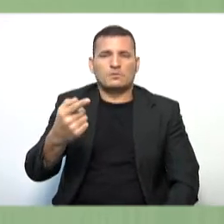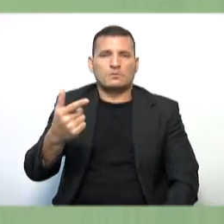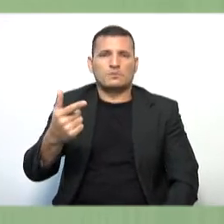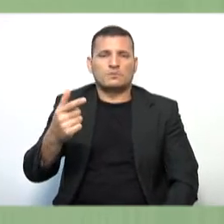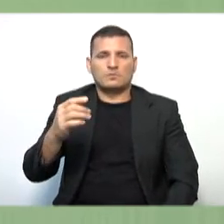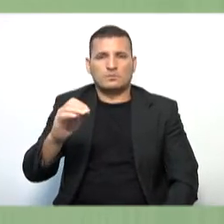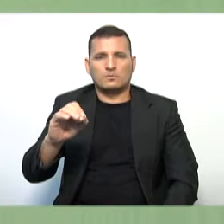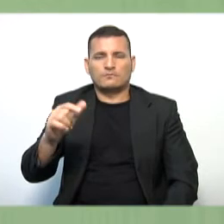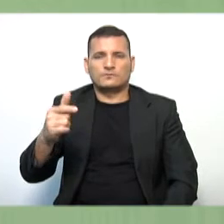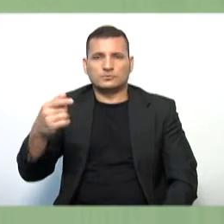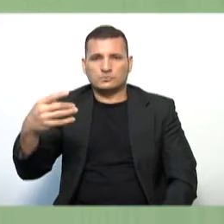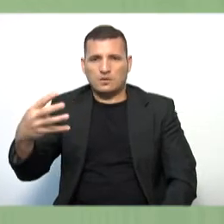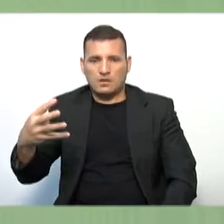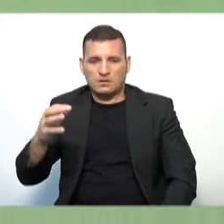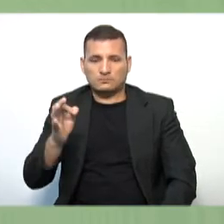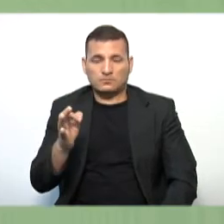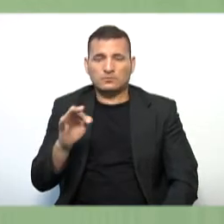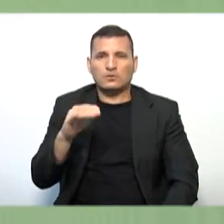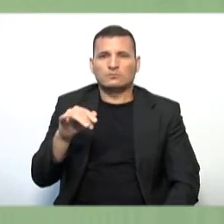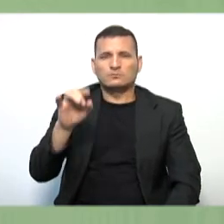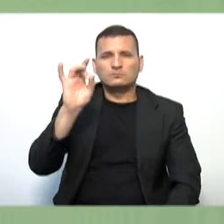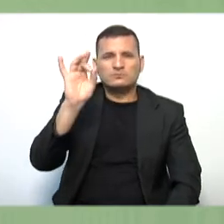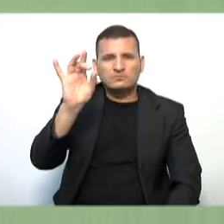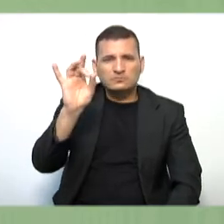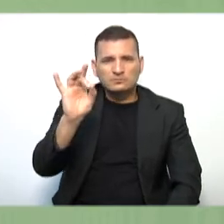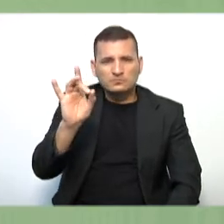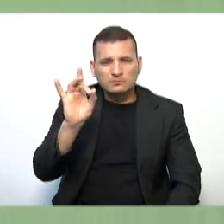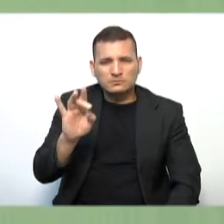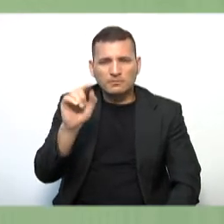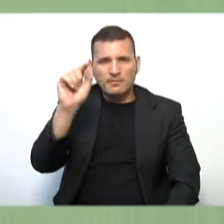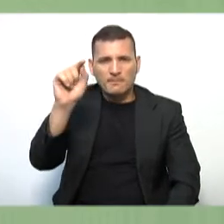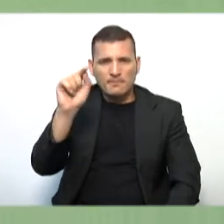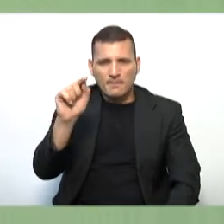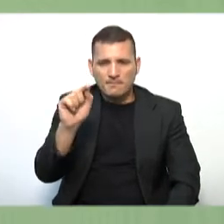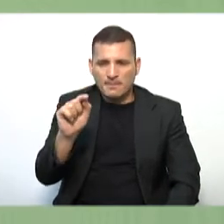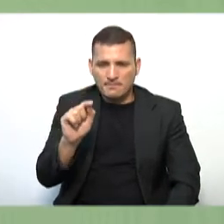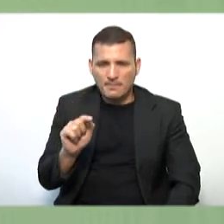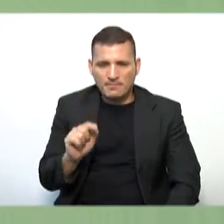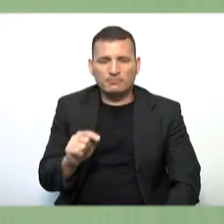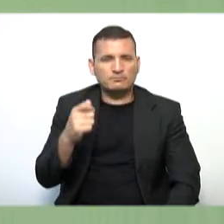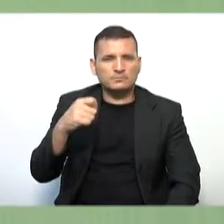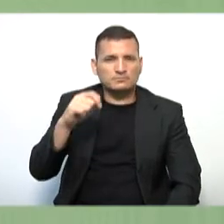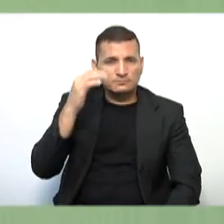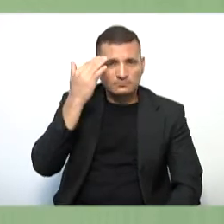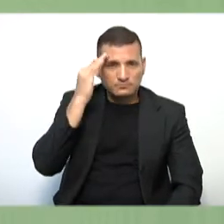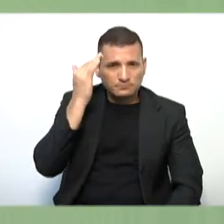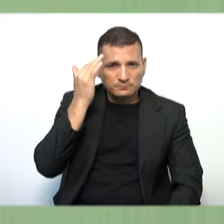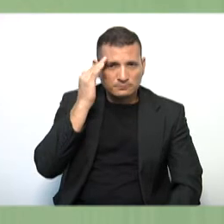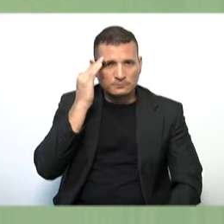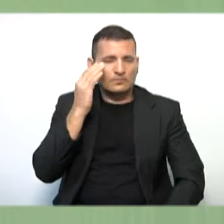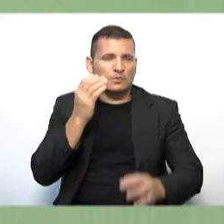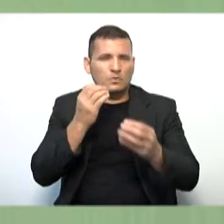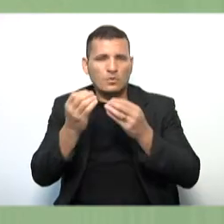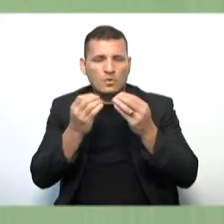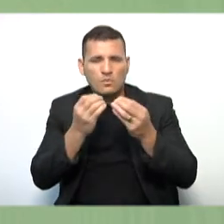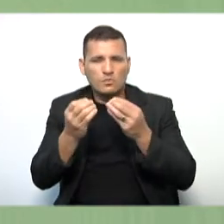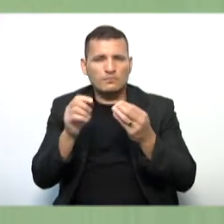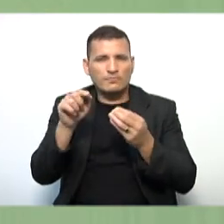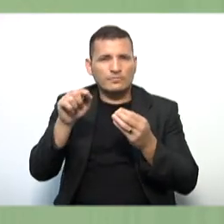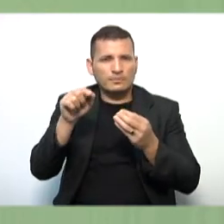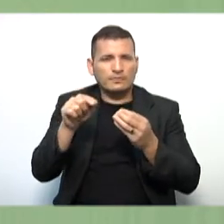falando desses elementos, a gente precisa entender a relação de qual é uma unidade de